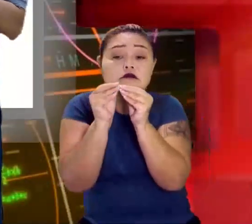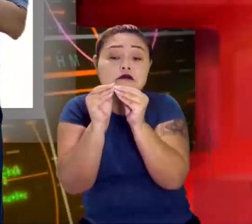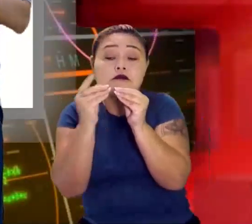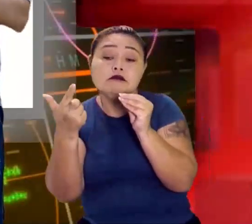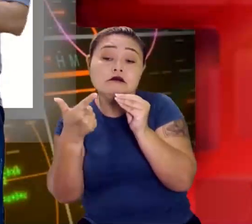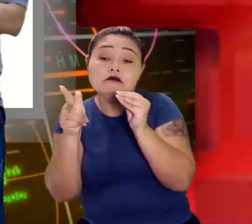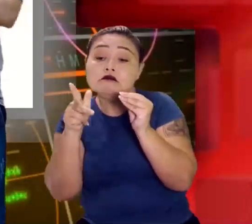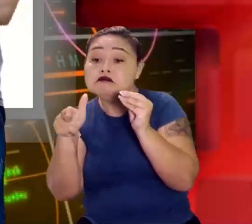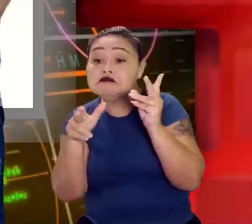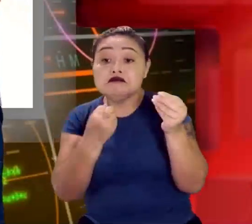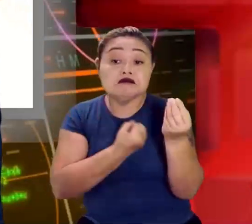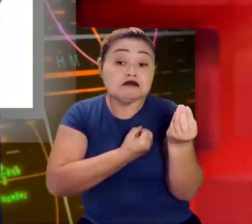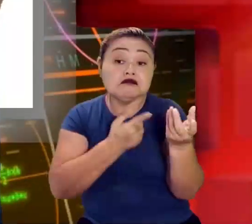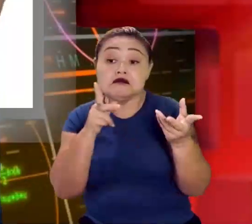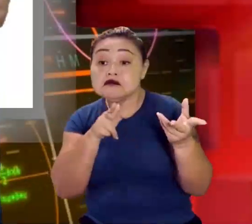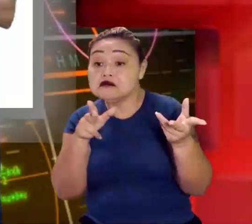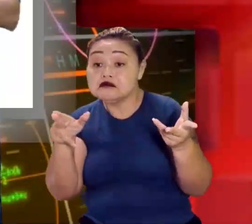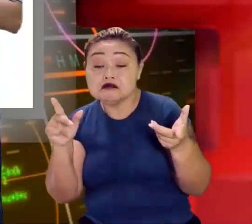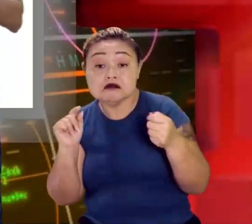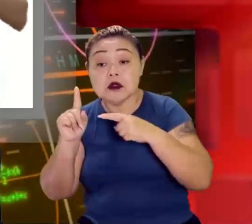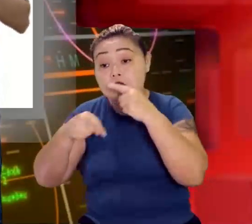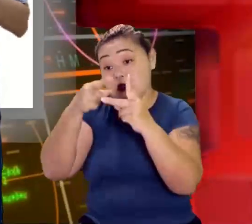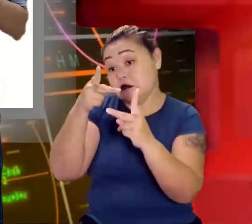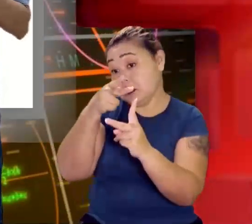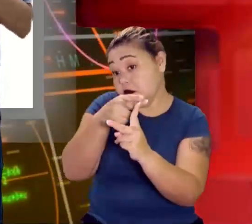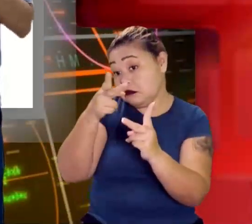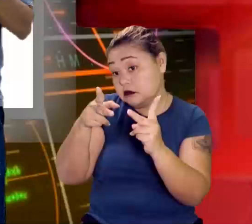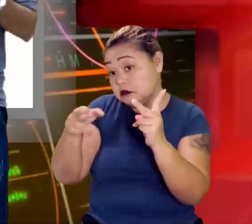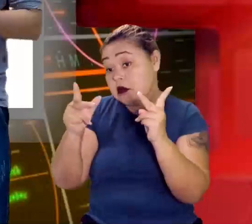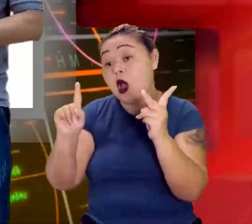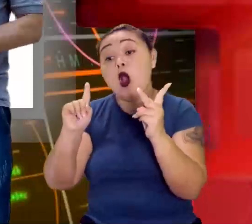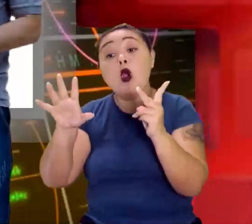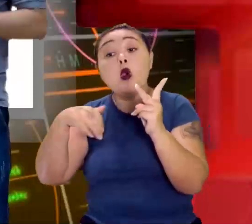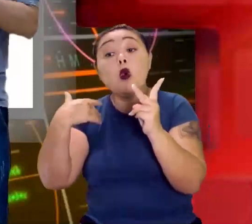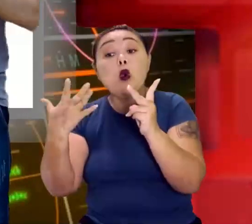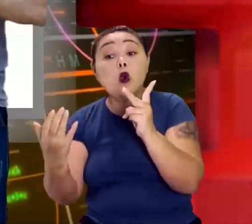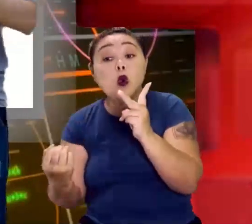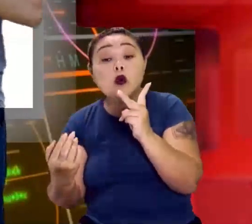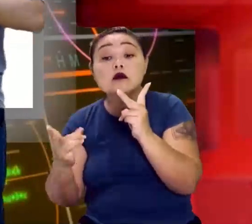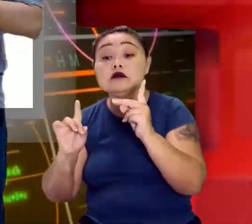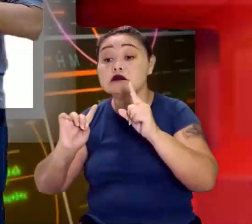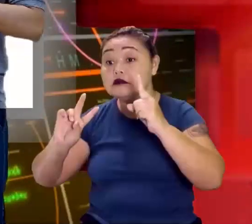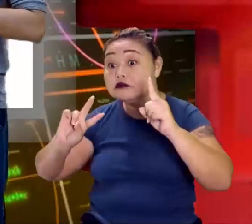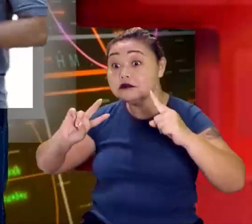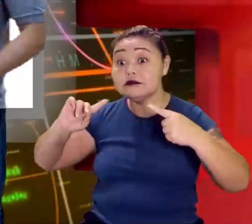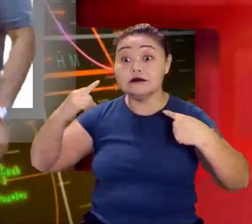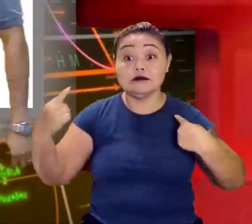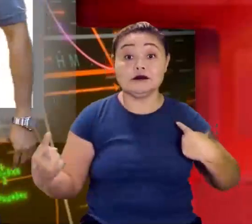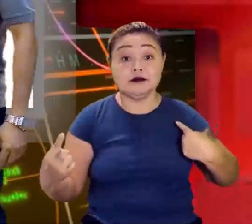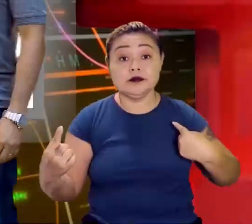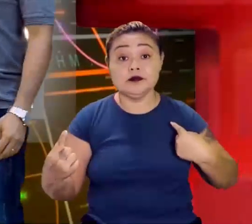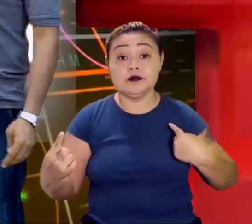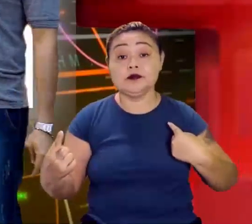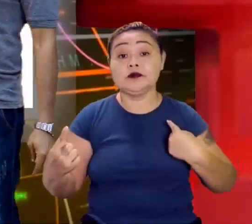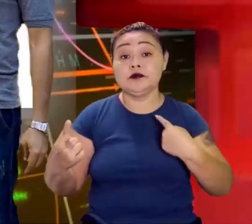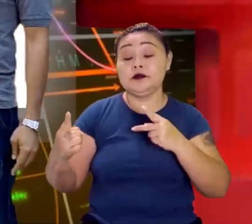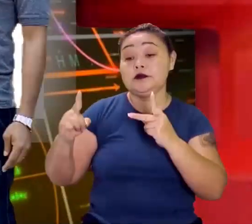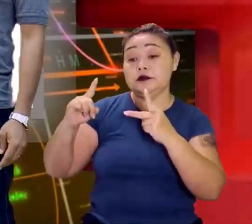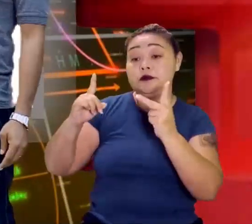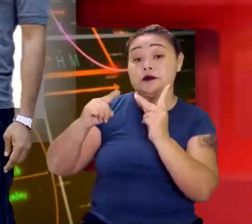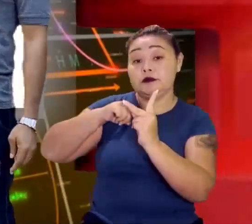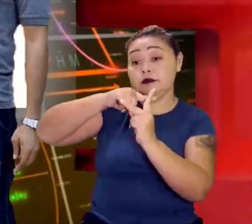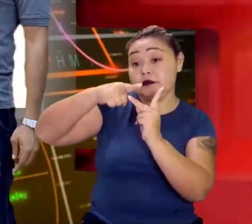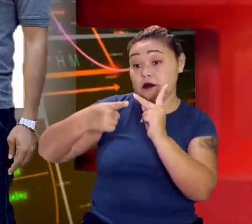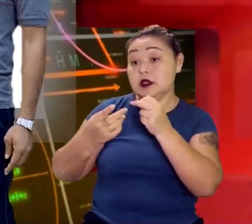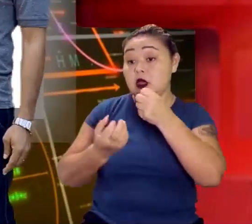de igual, igual, igual, igual, para depois cortar todos, ou eu posso fazer o inverso. Transforma isso aqui